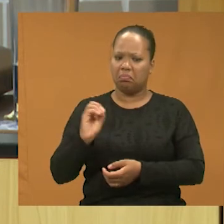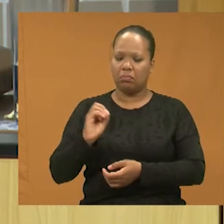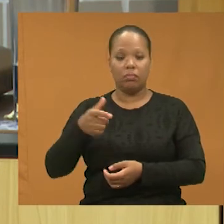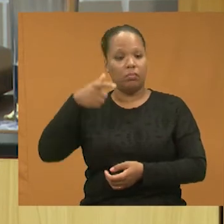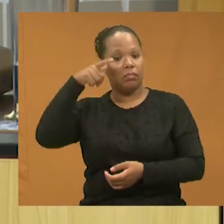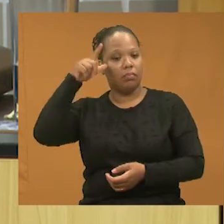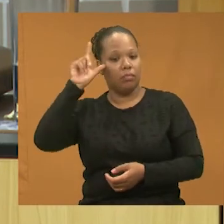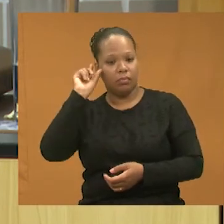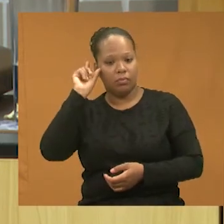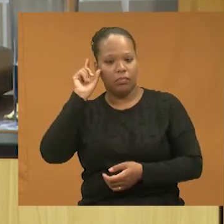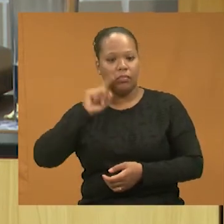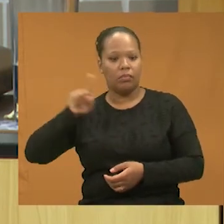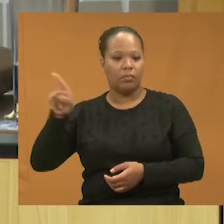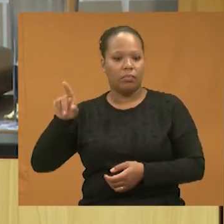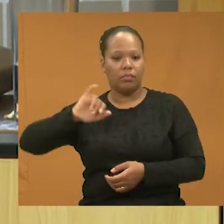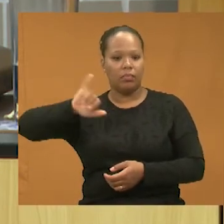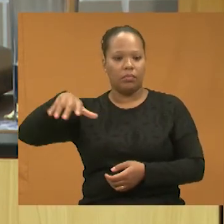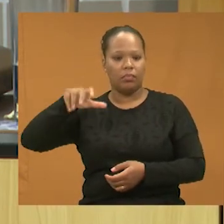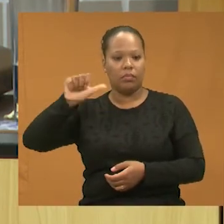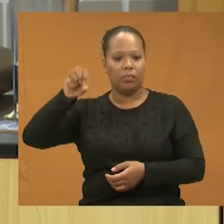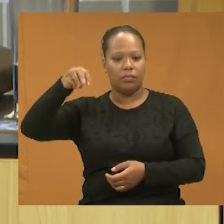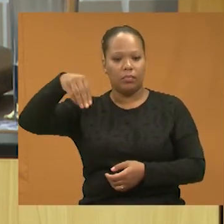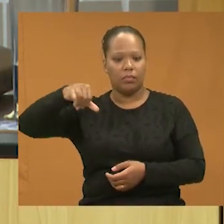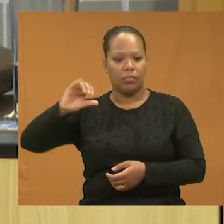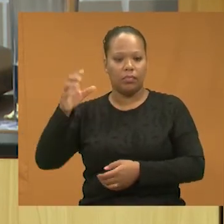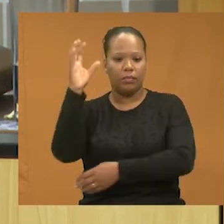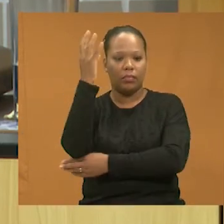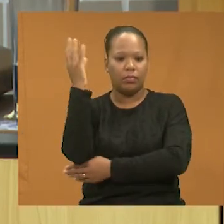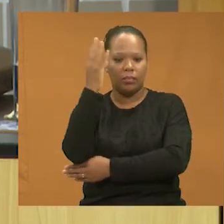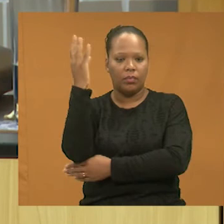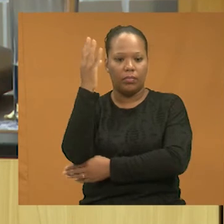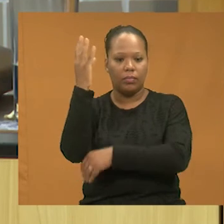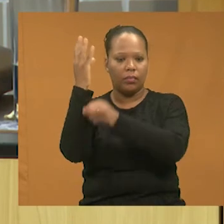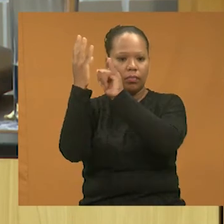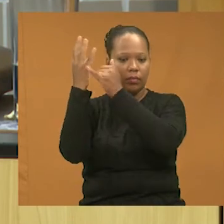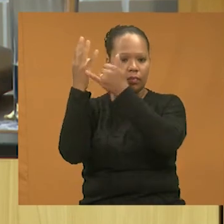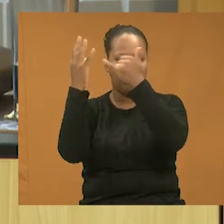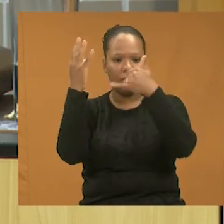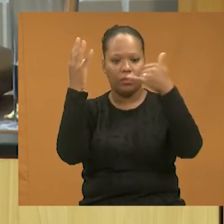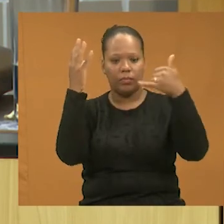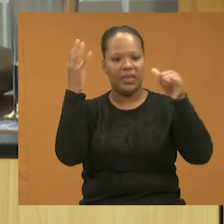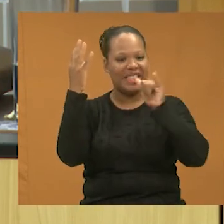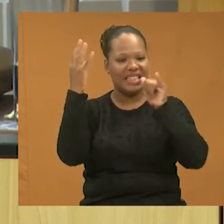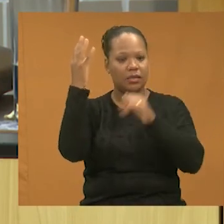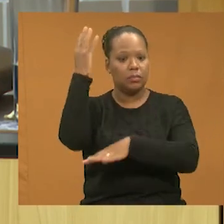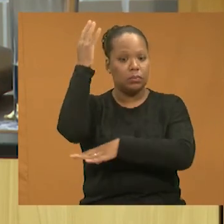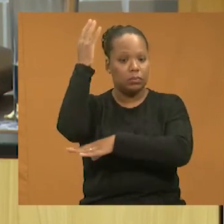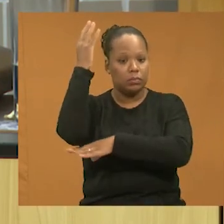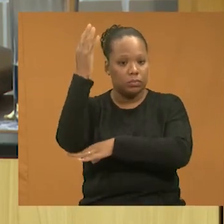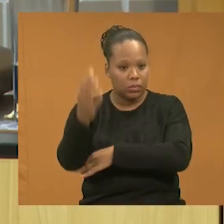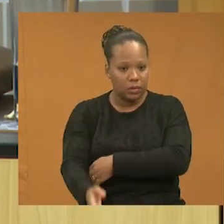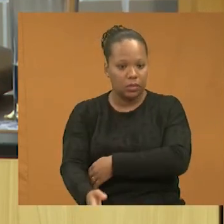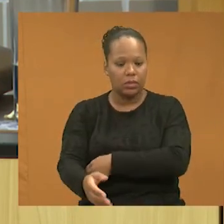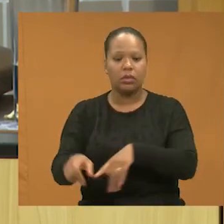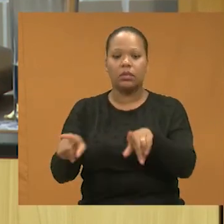mesmo nós tivemos um problema lá no Jami, que o poste caiu atrapalhando a rua. Aqui no Jardim São José,